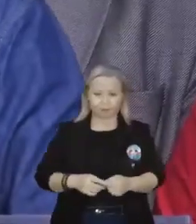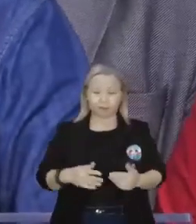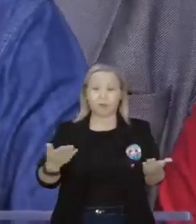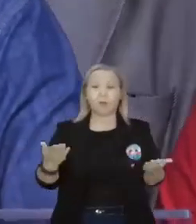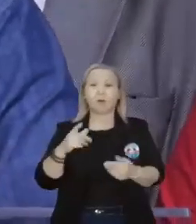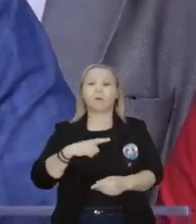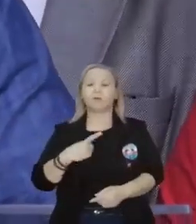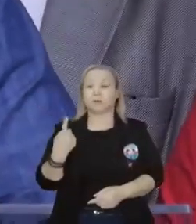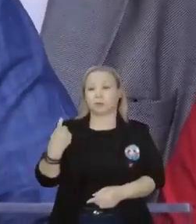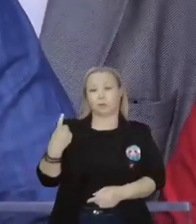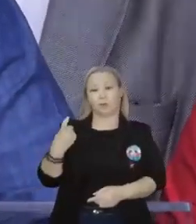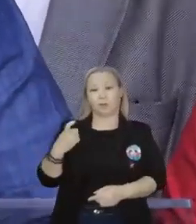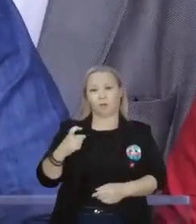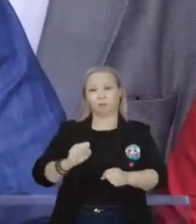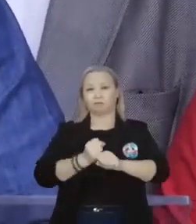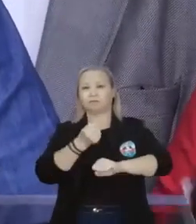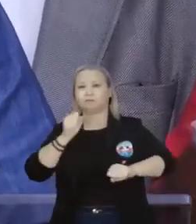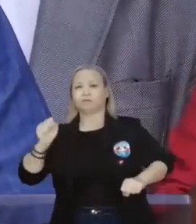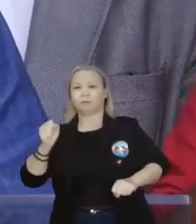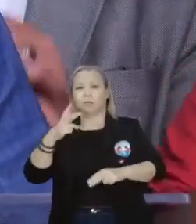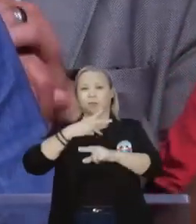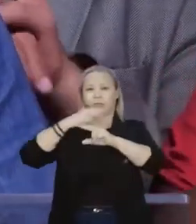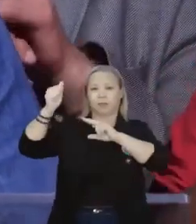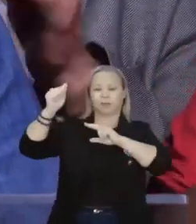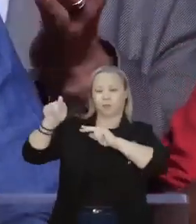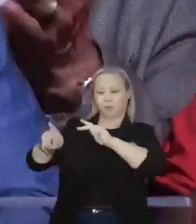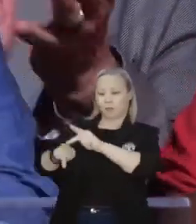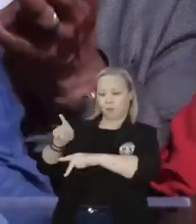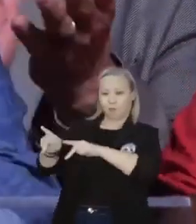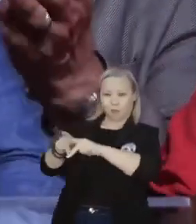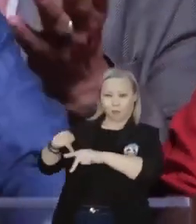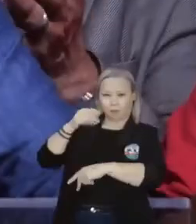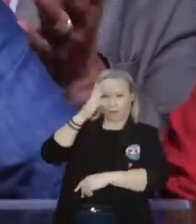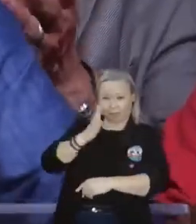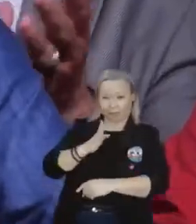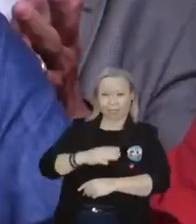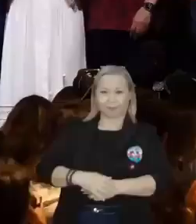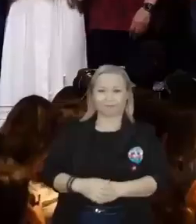grande vencedor, o povo brasileiro.